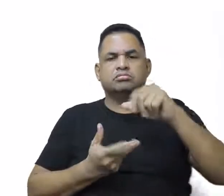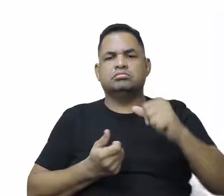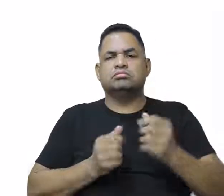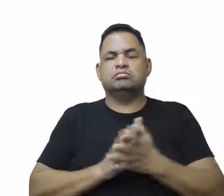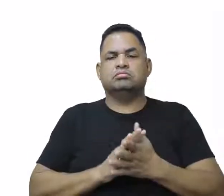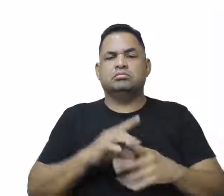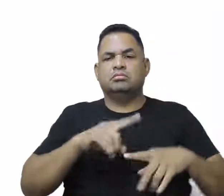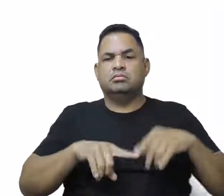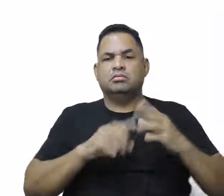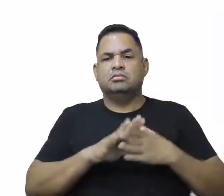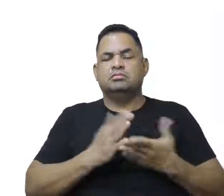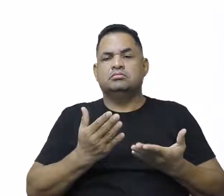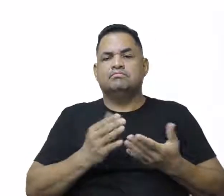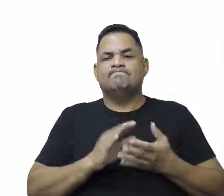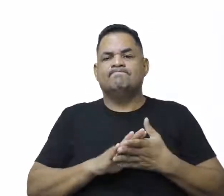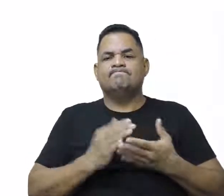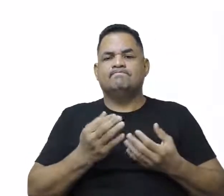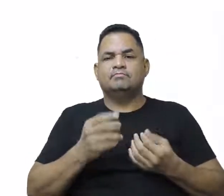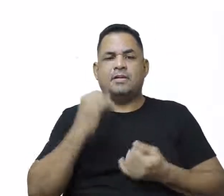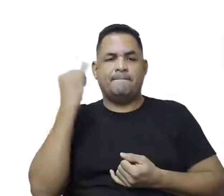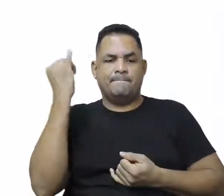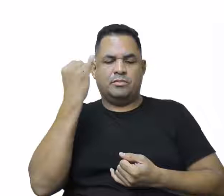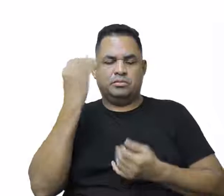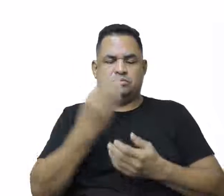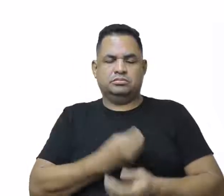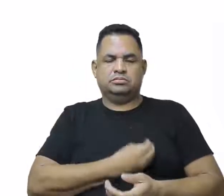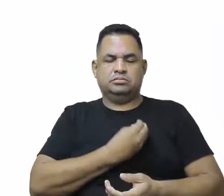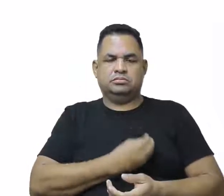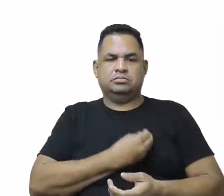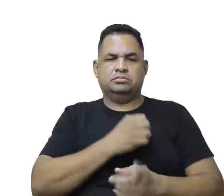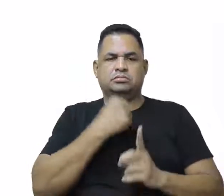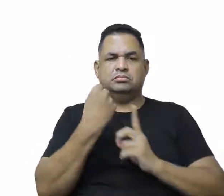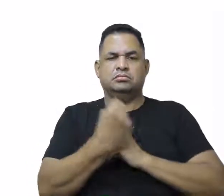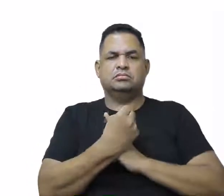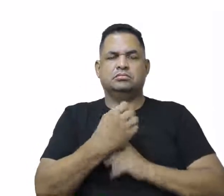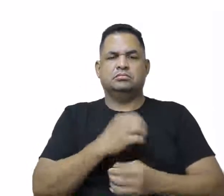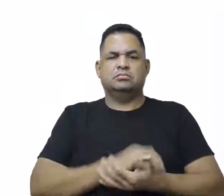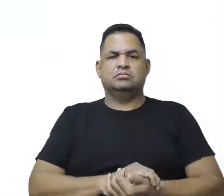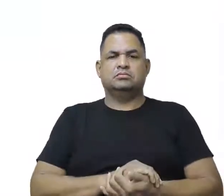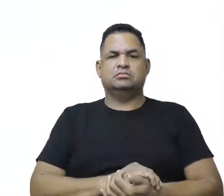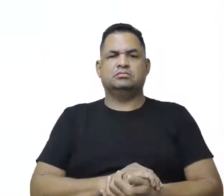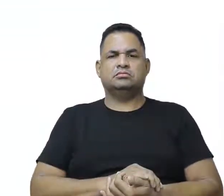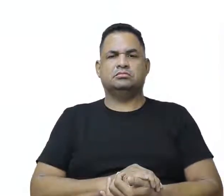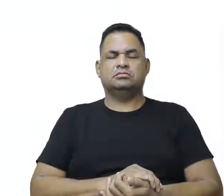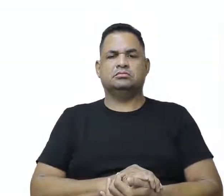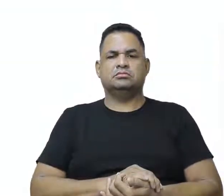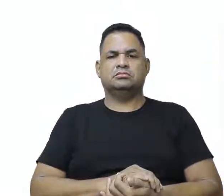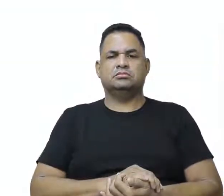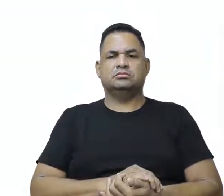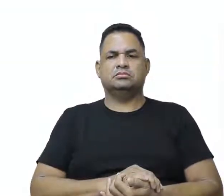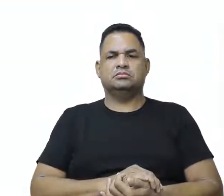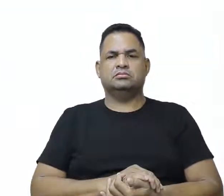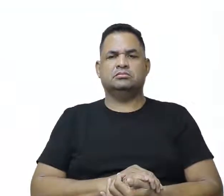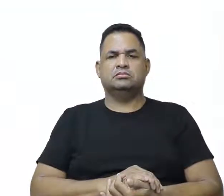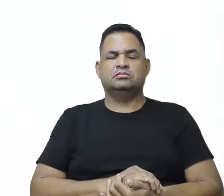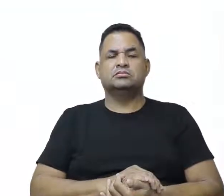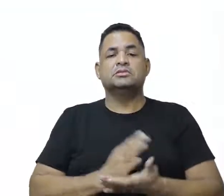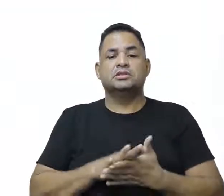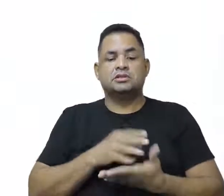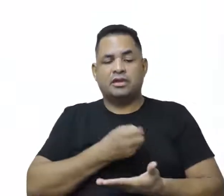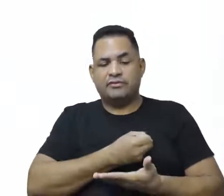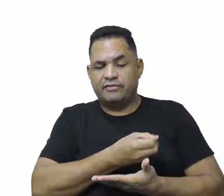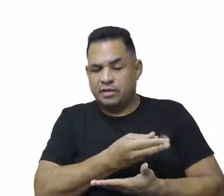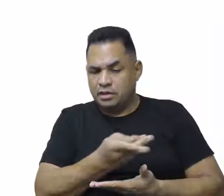e elementos que são aí indispensáveis para a vida social. Por isso que ele fala dessas cartas